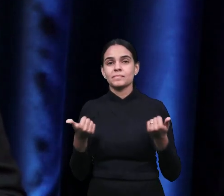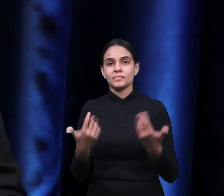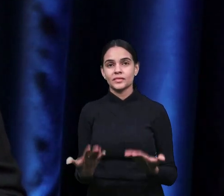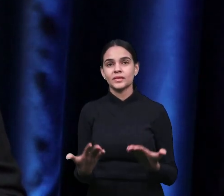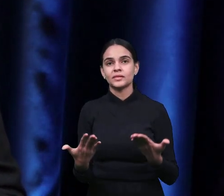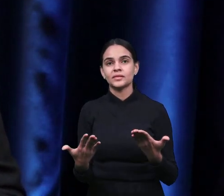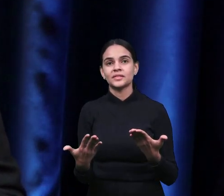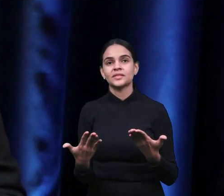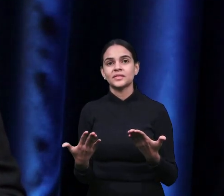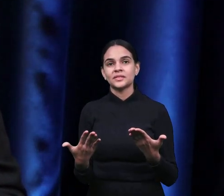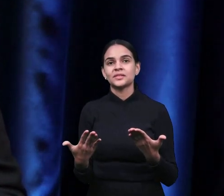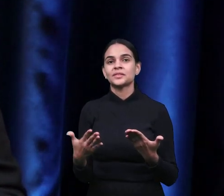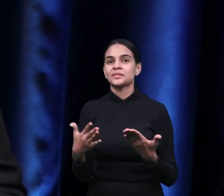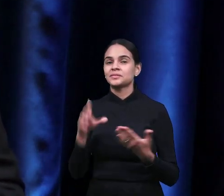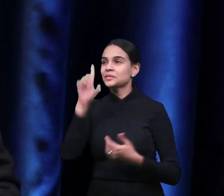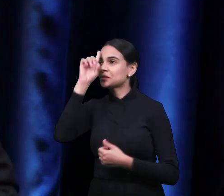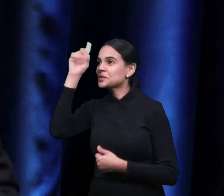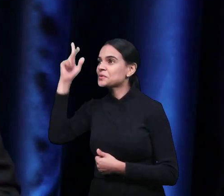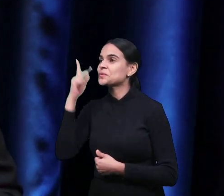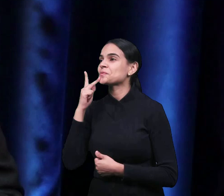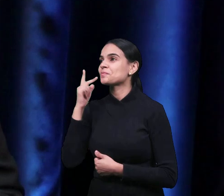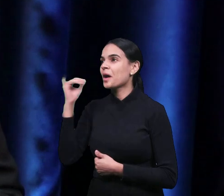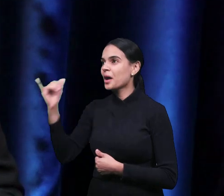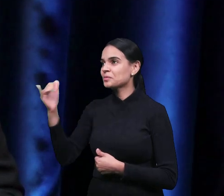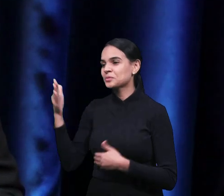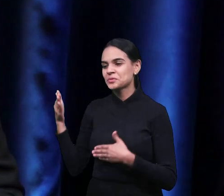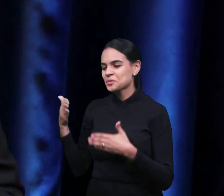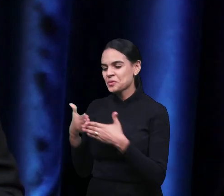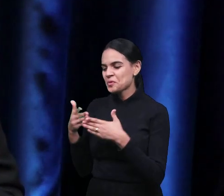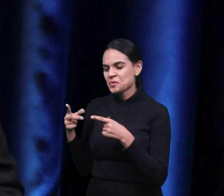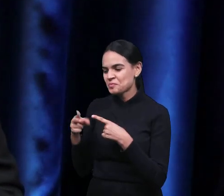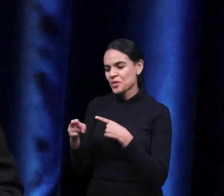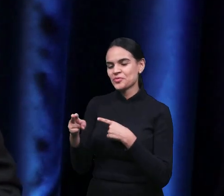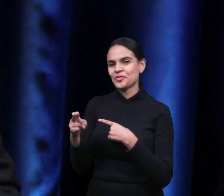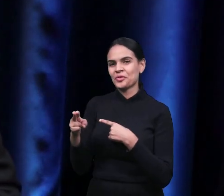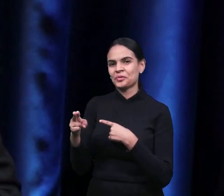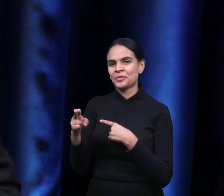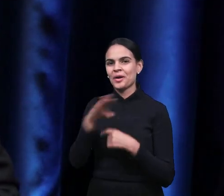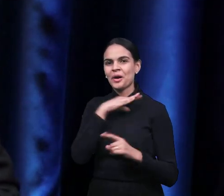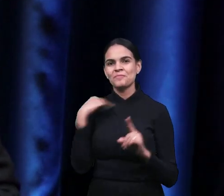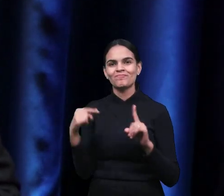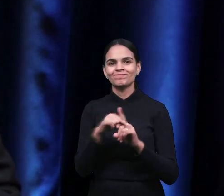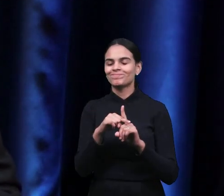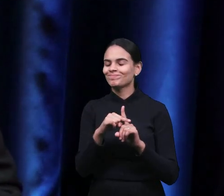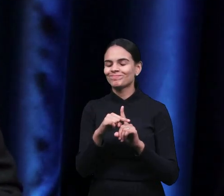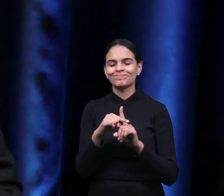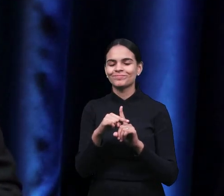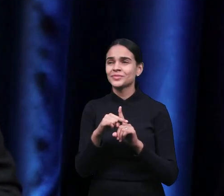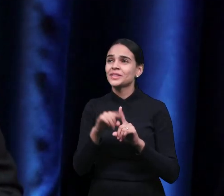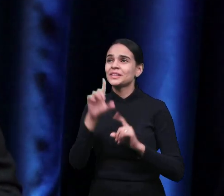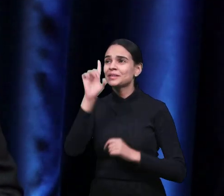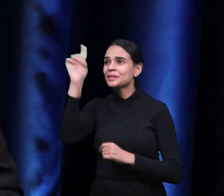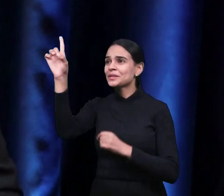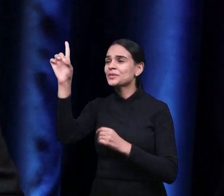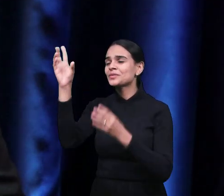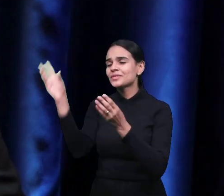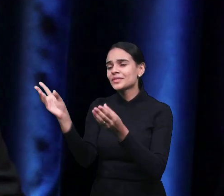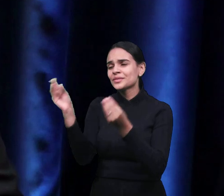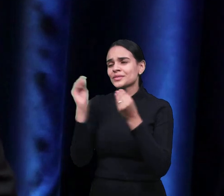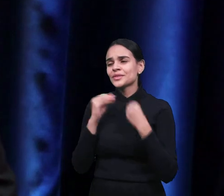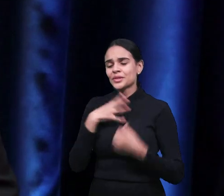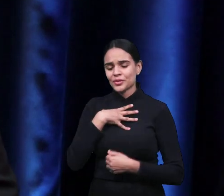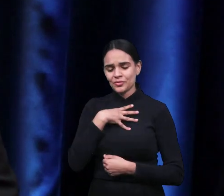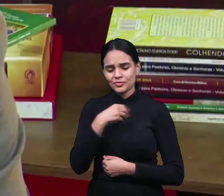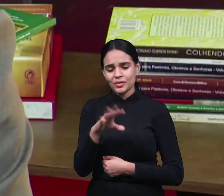ele não se preservou por amor a nós. Por amor a nós entregou o seu filho para morrer no nosso